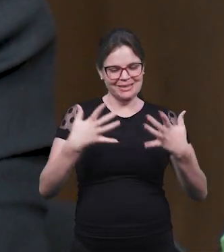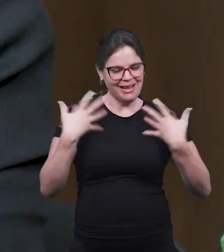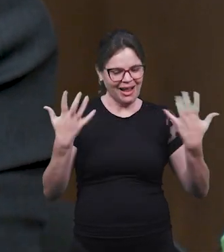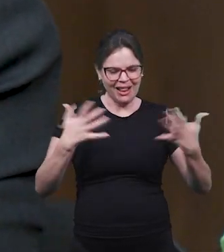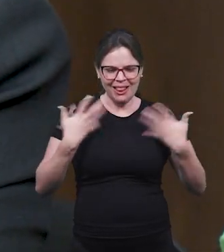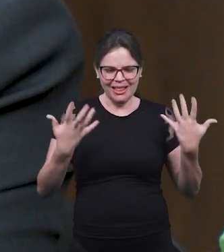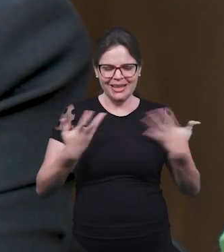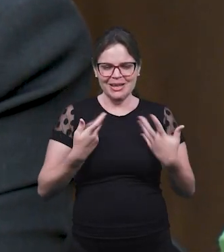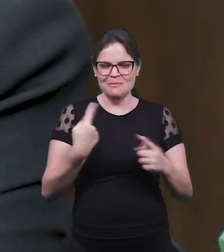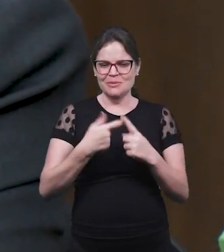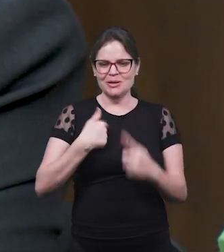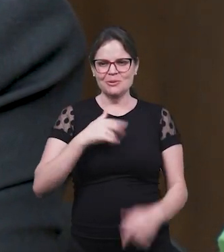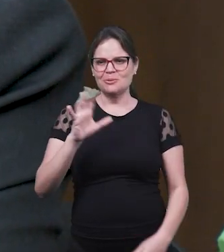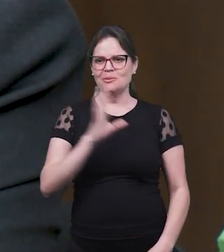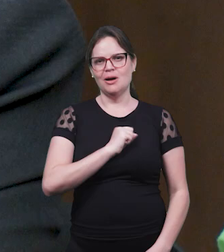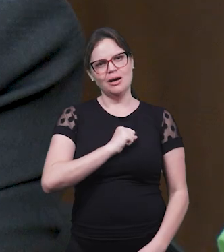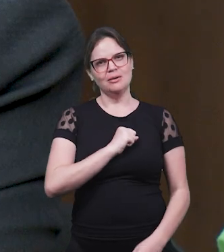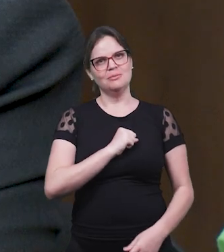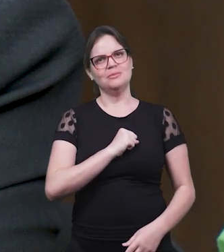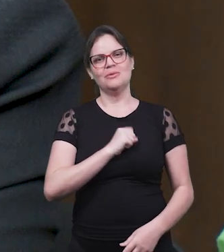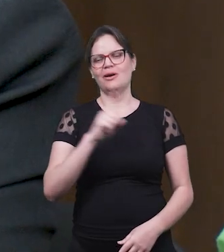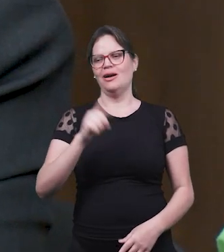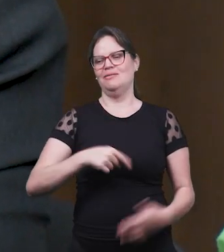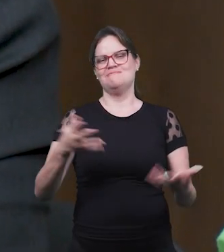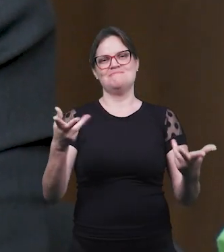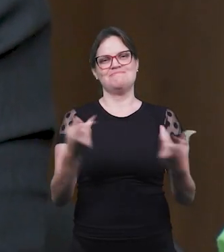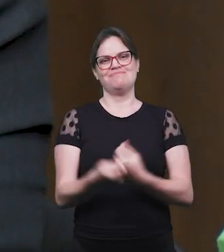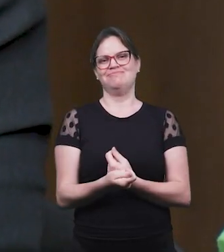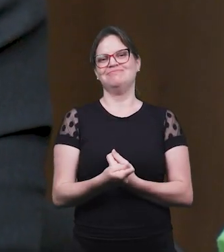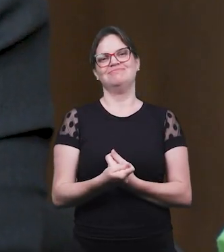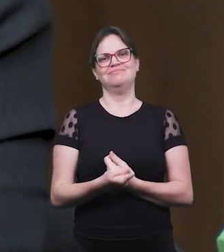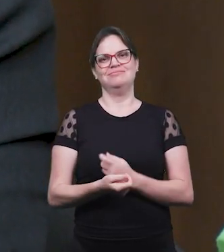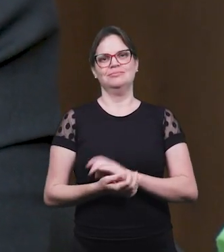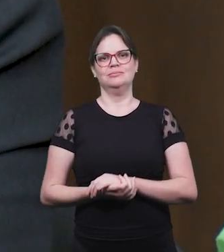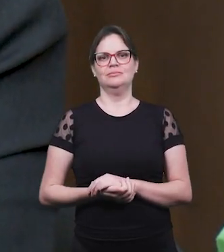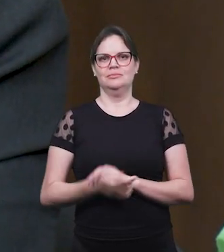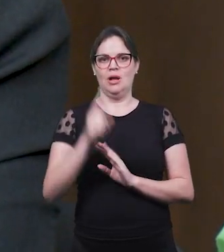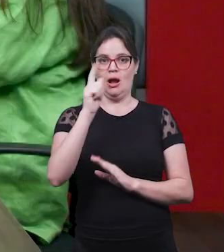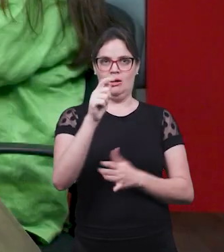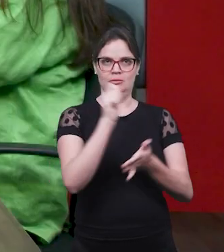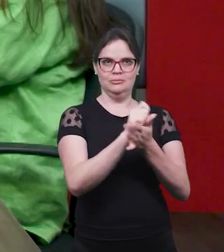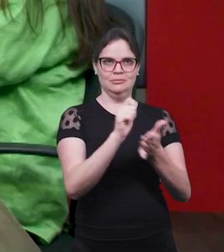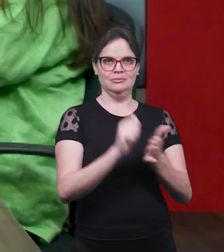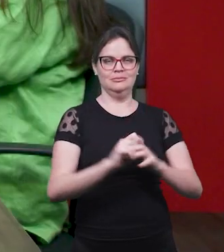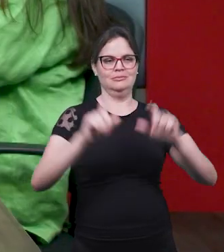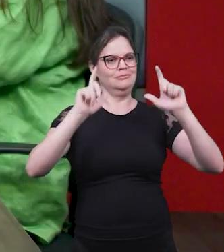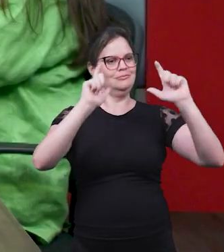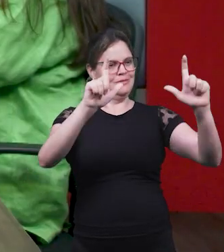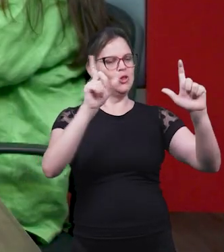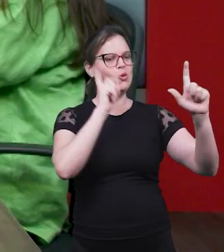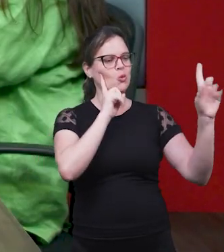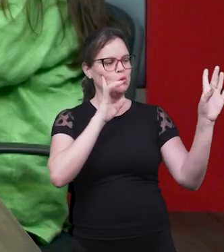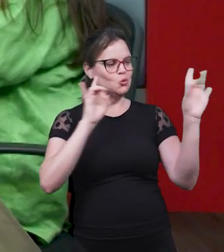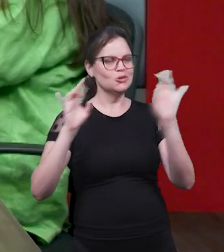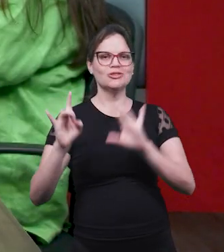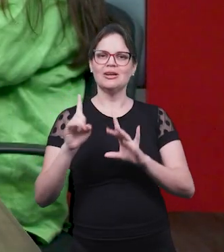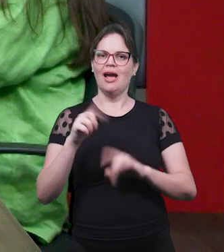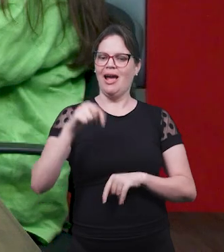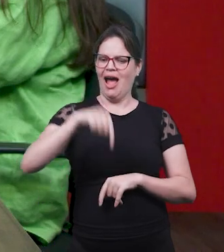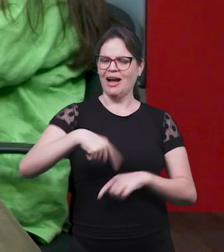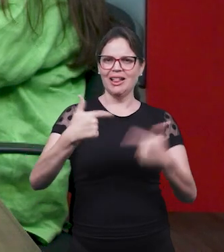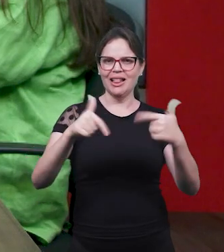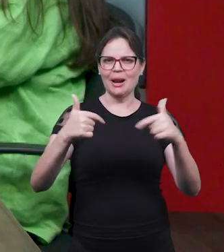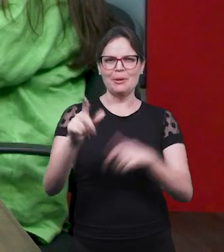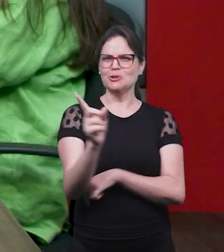e fazer o que você faz divertido. Então... Escreve na geladeira, amigo. Isso é a